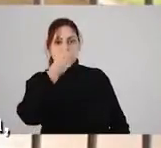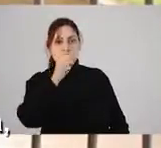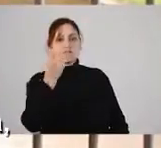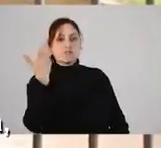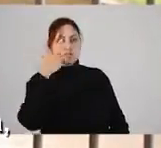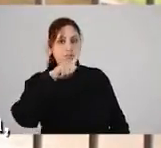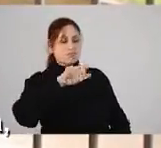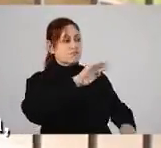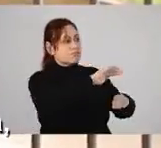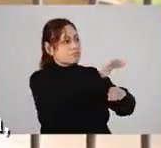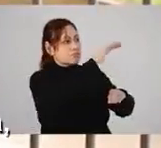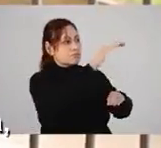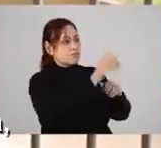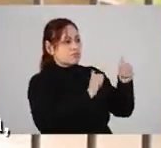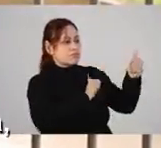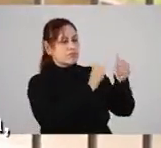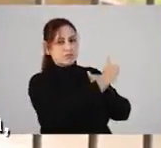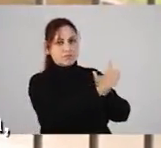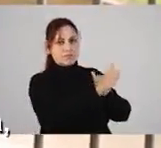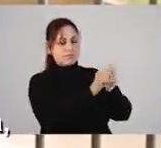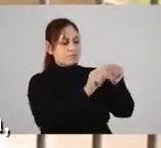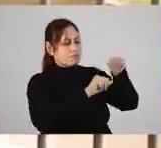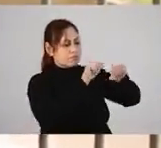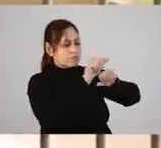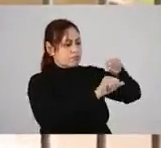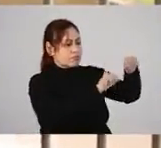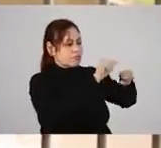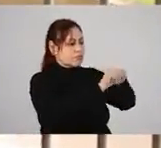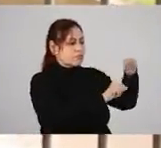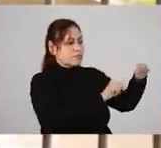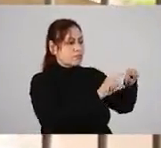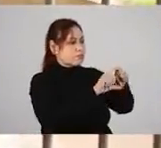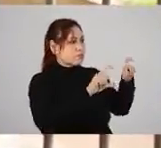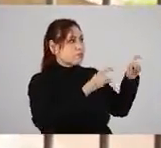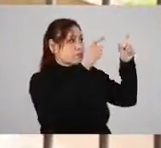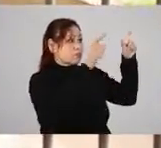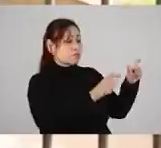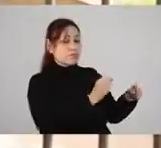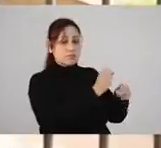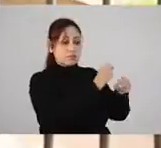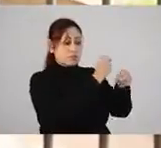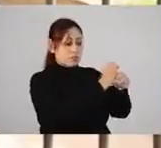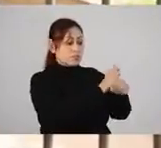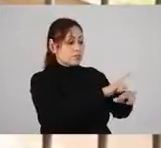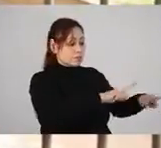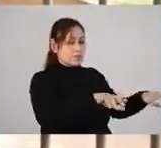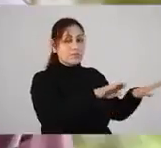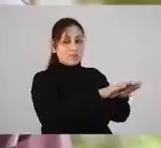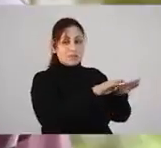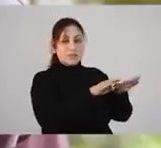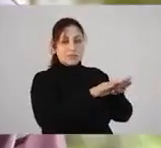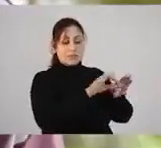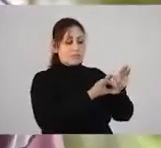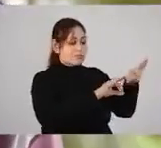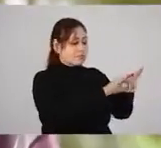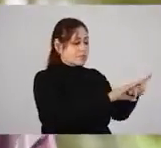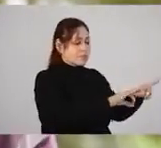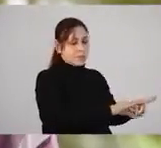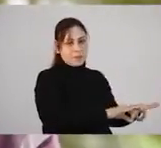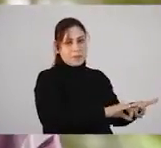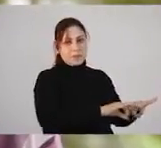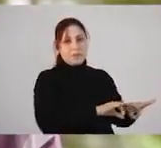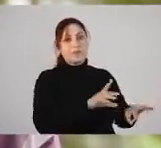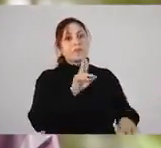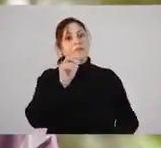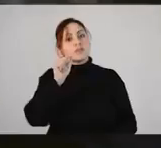nós conseguimos que efetivamente essa quadra fosse coberta, refeita, a parte tanto estrutural como de piso. Sempre procurando